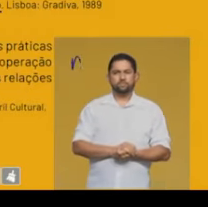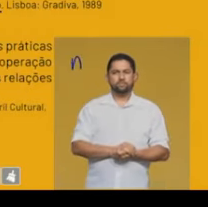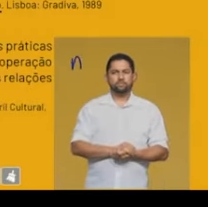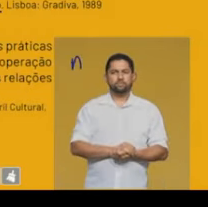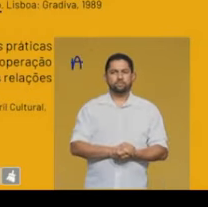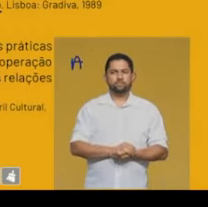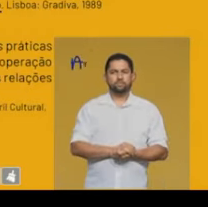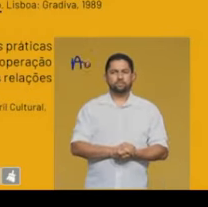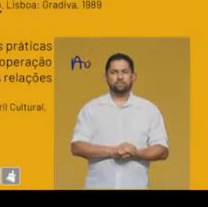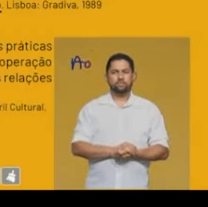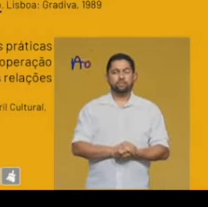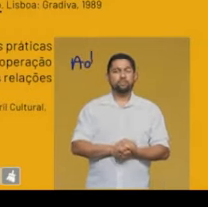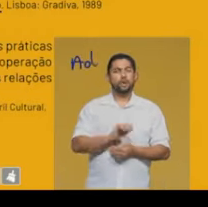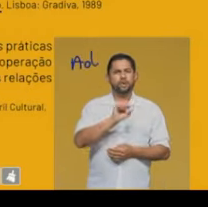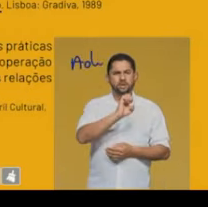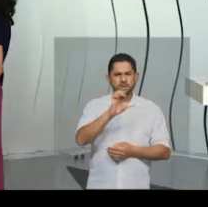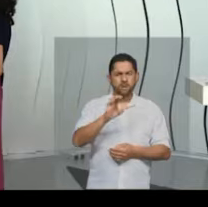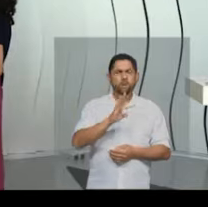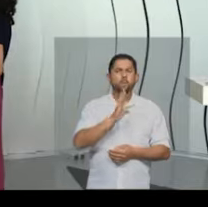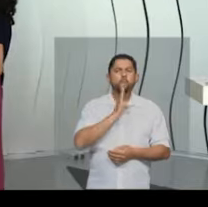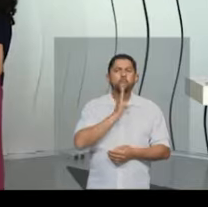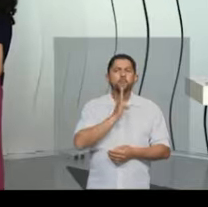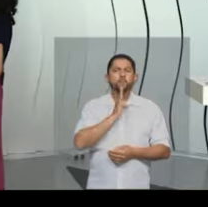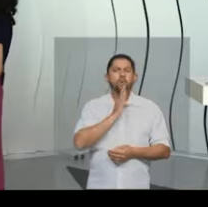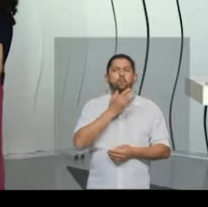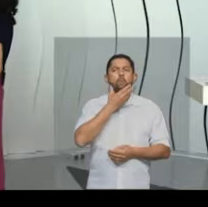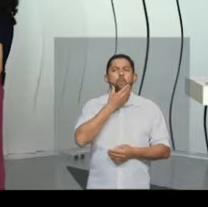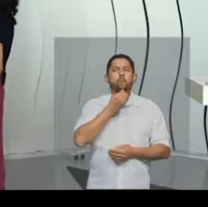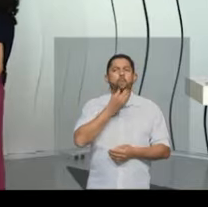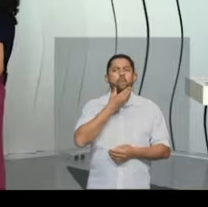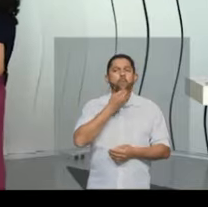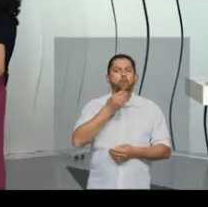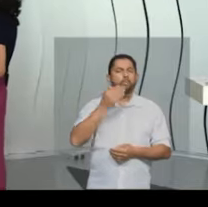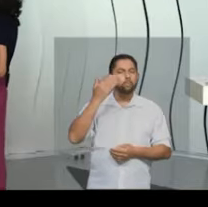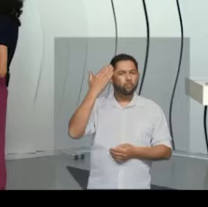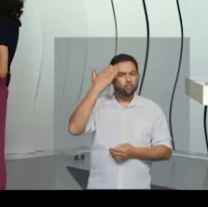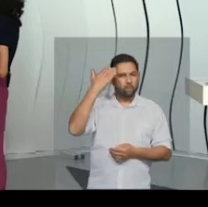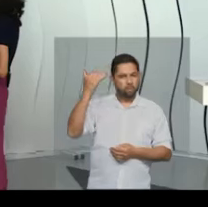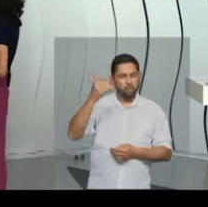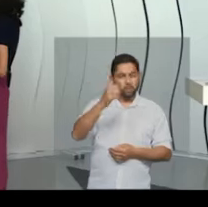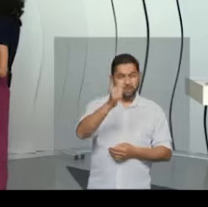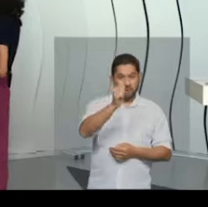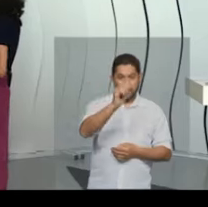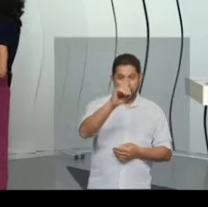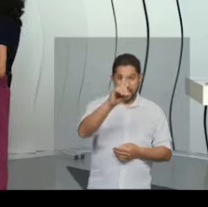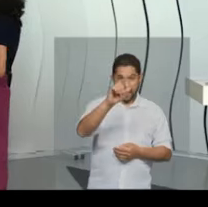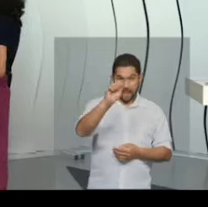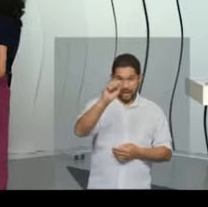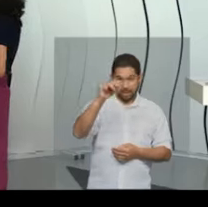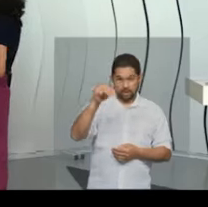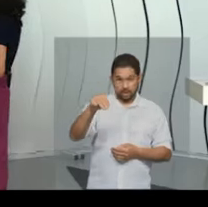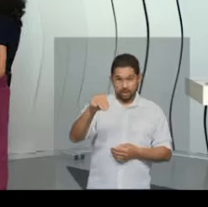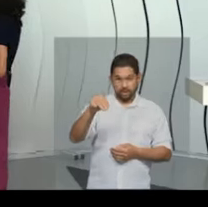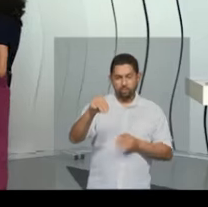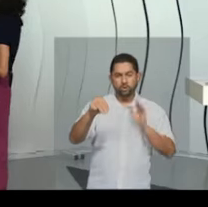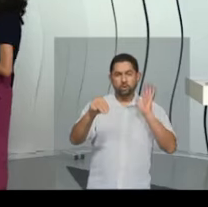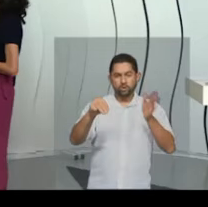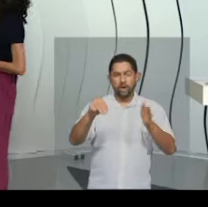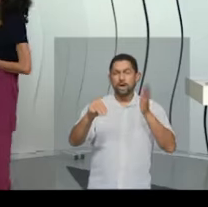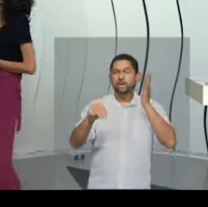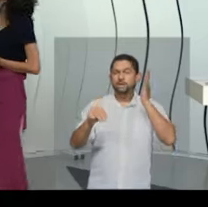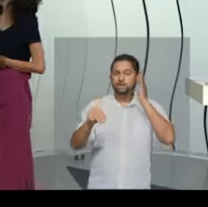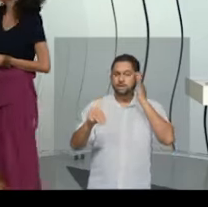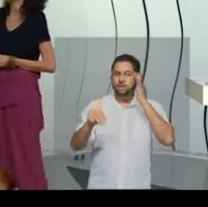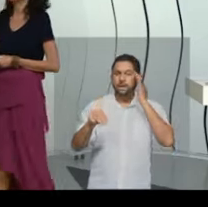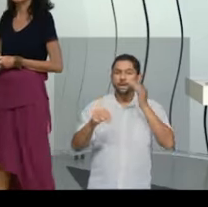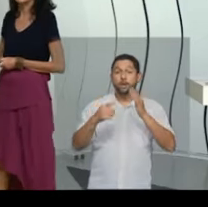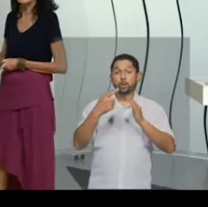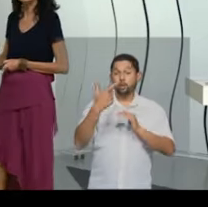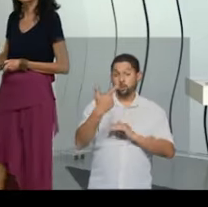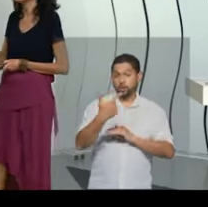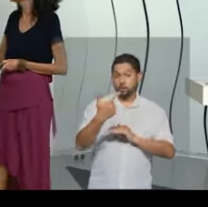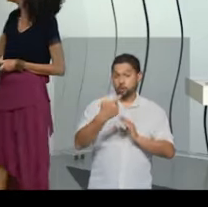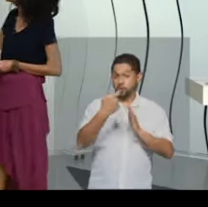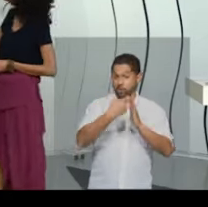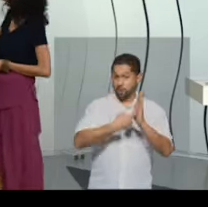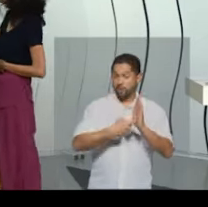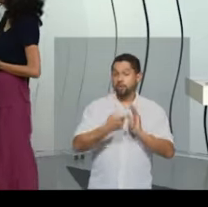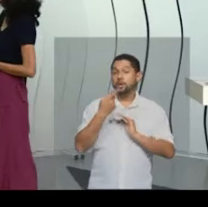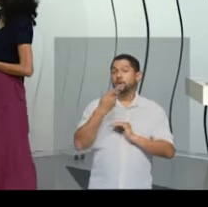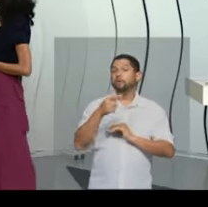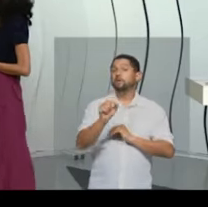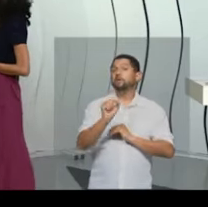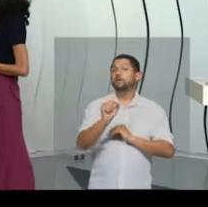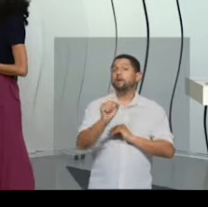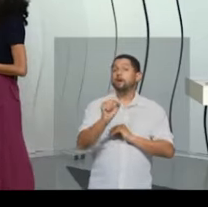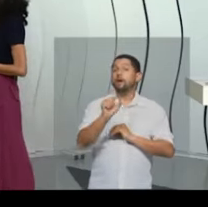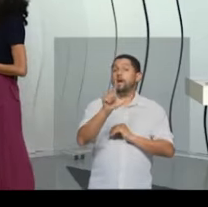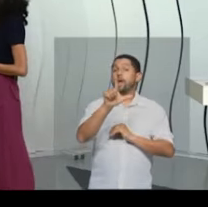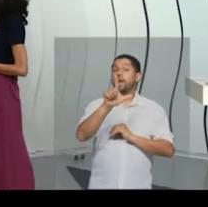você souber quem foi Adam Smith, você já sabe que esse segundo texto é sobre liberalismo,